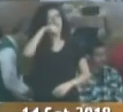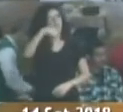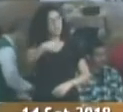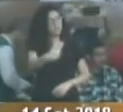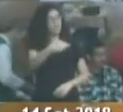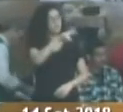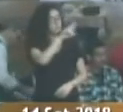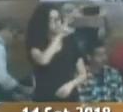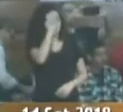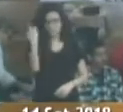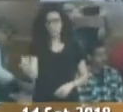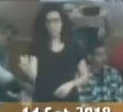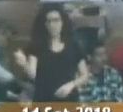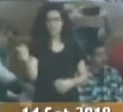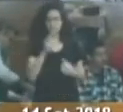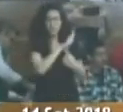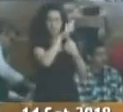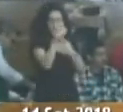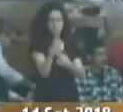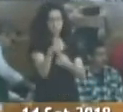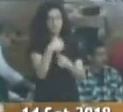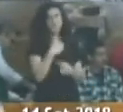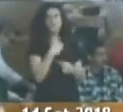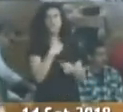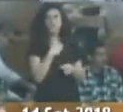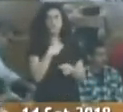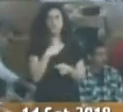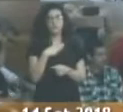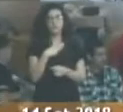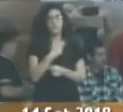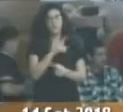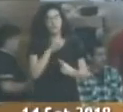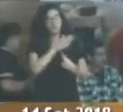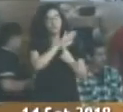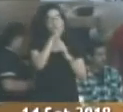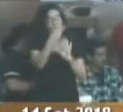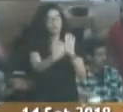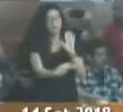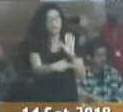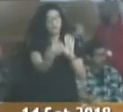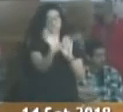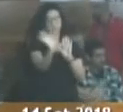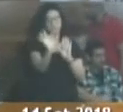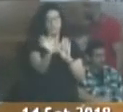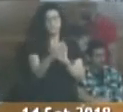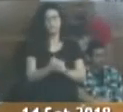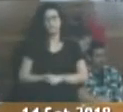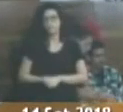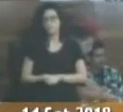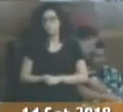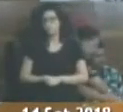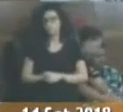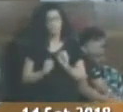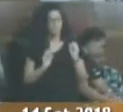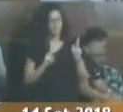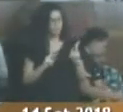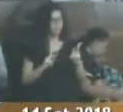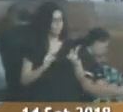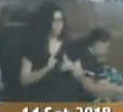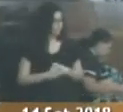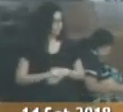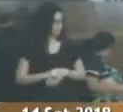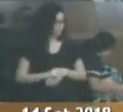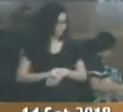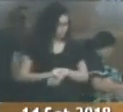o Instituto, eu vou apresentar o nosso projeto da universidade. Tá bom?